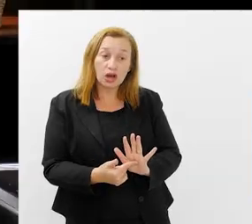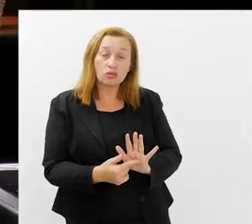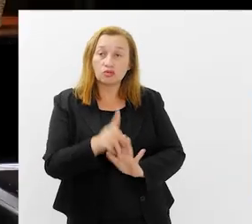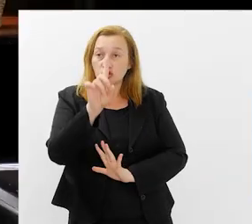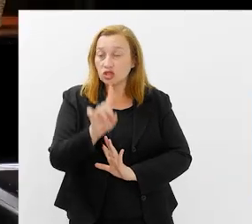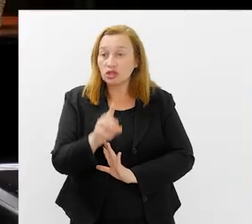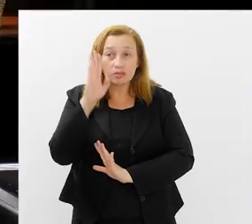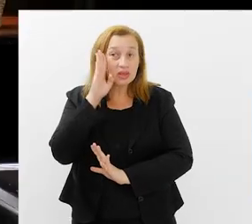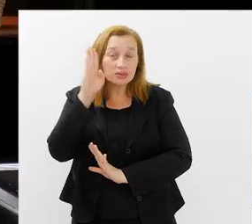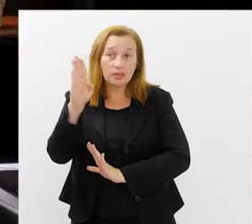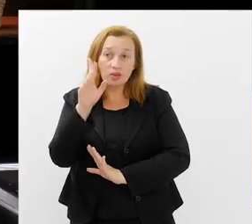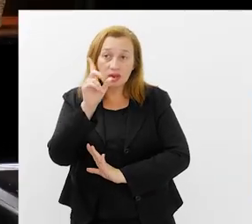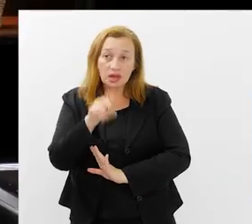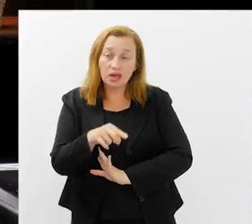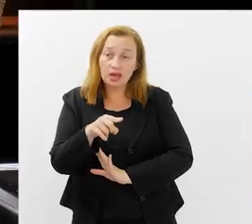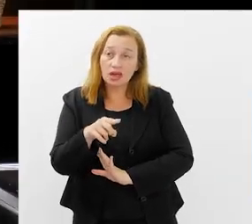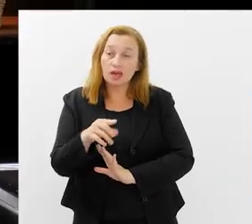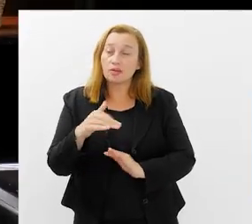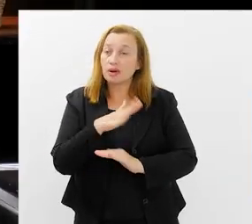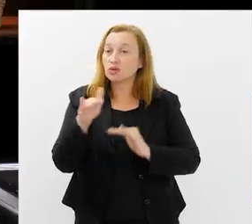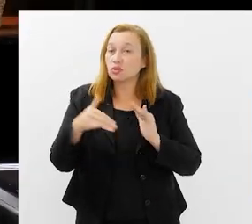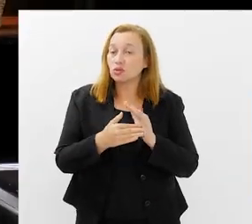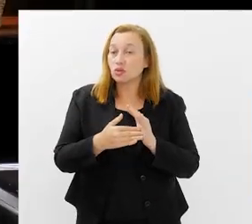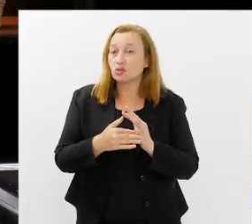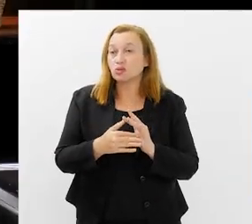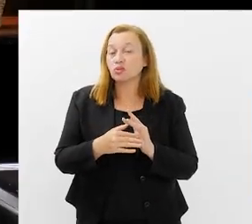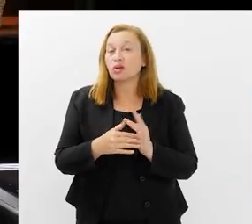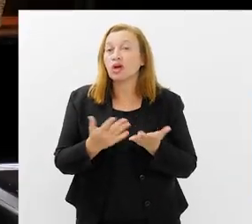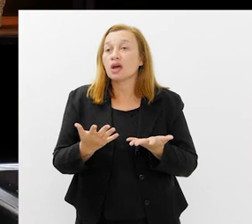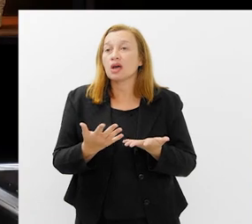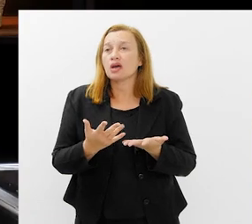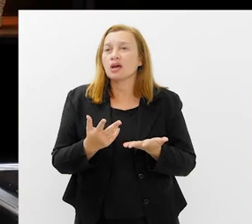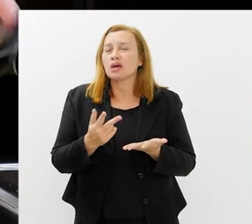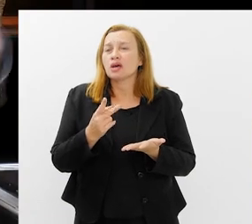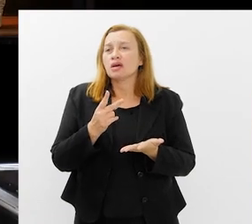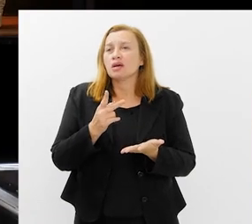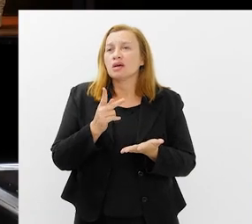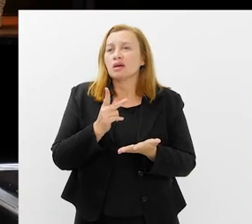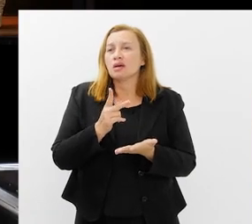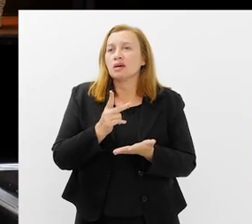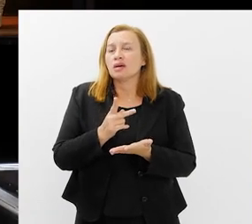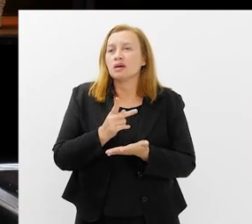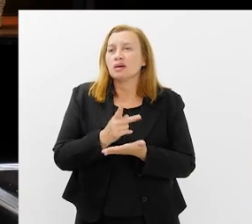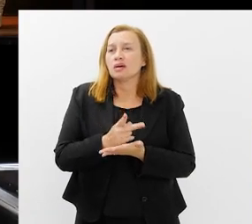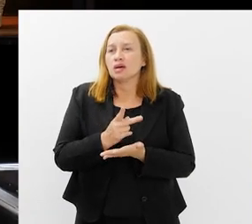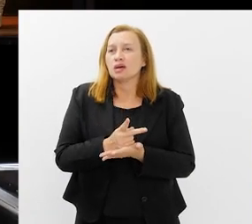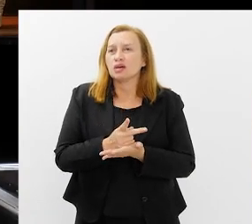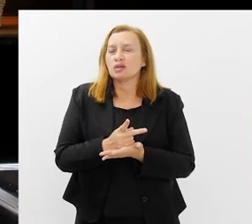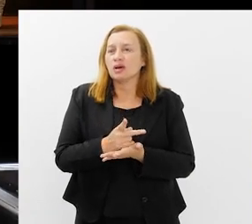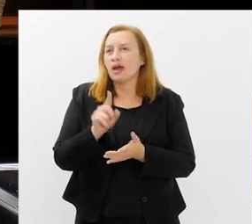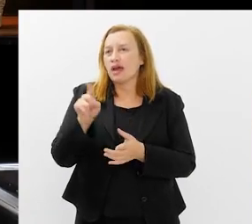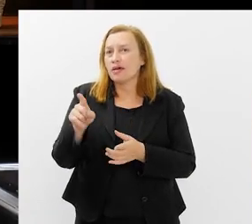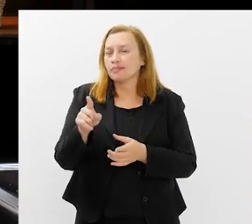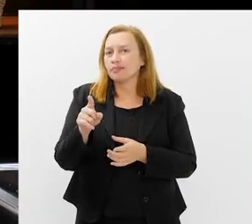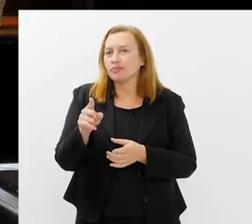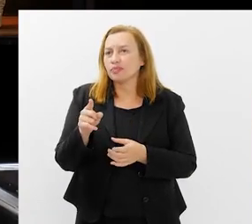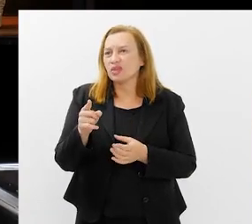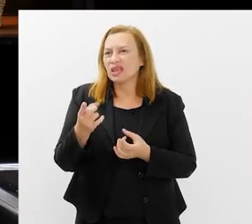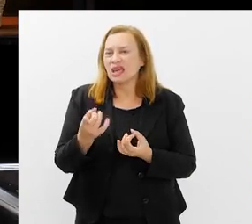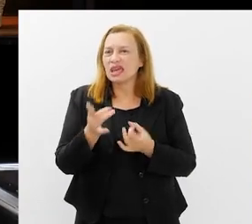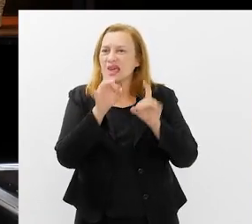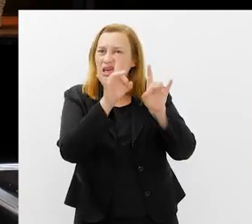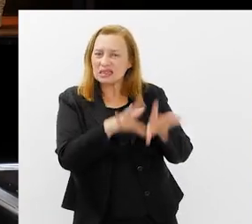direitos fundamentais que são cabíveis a todo mundo, né? O mesmo no que diz respeito a resíduo. Você tocou num